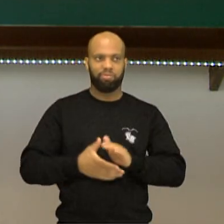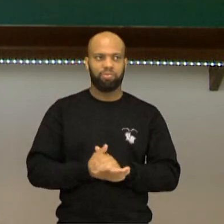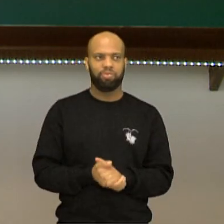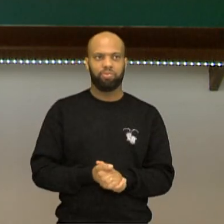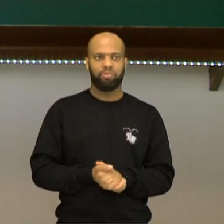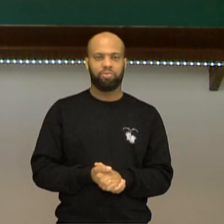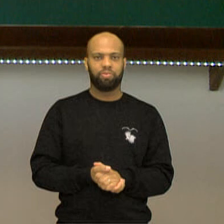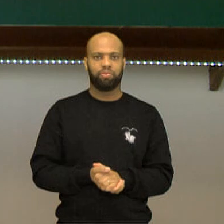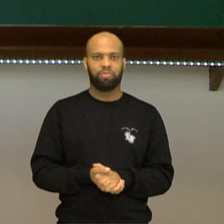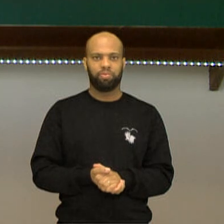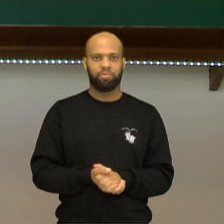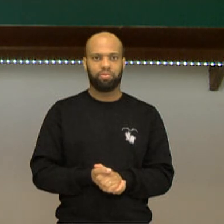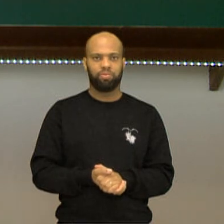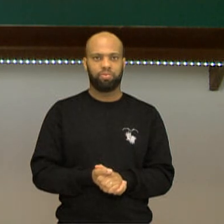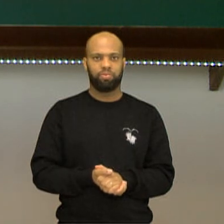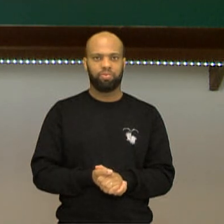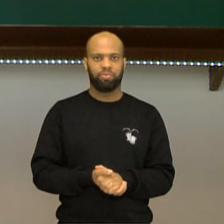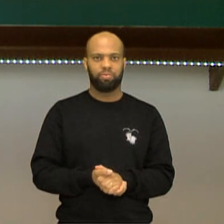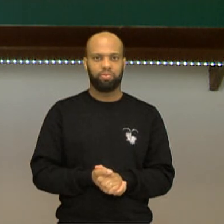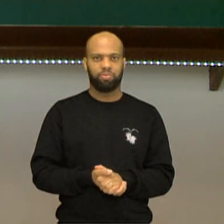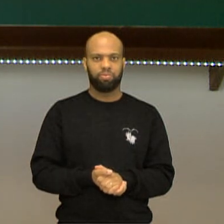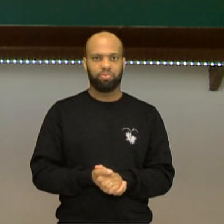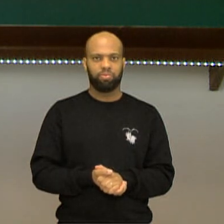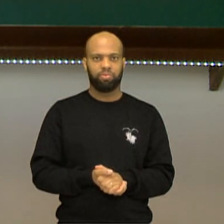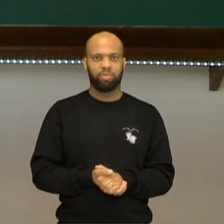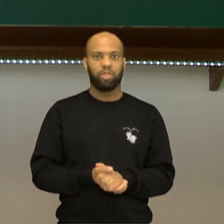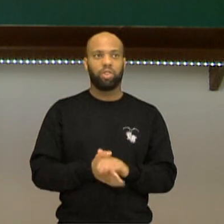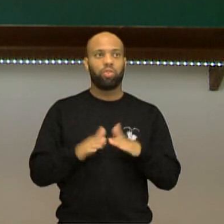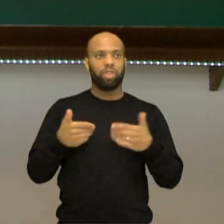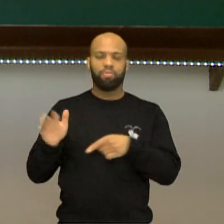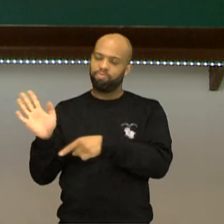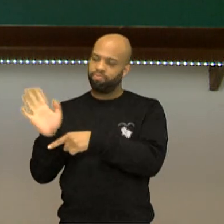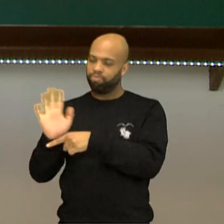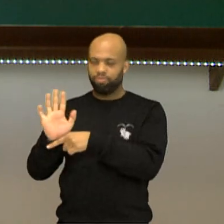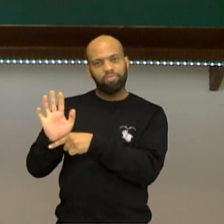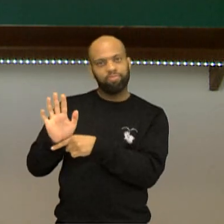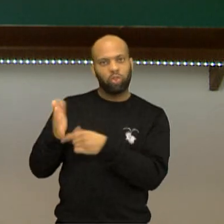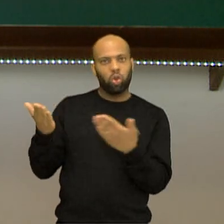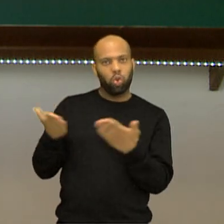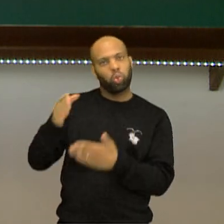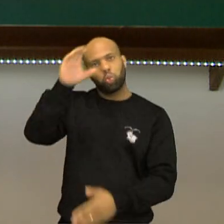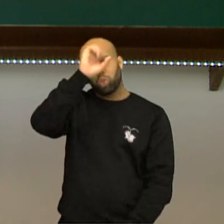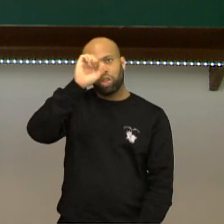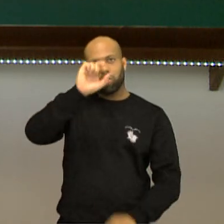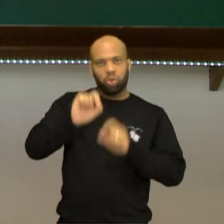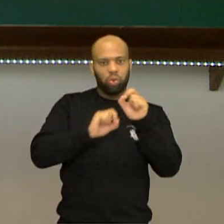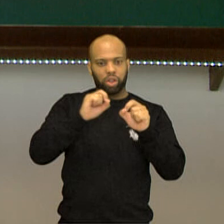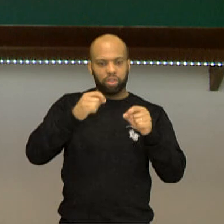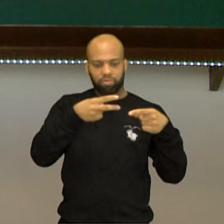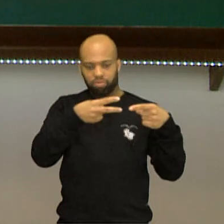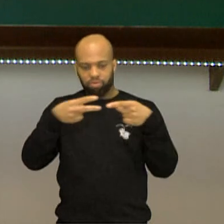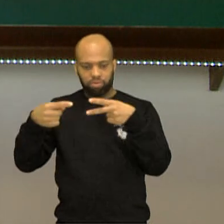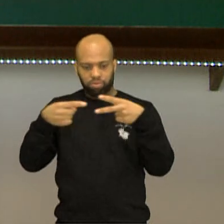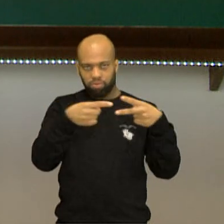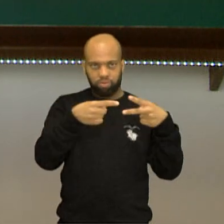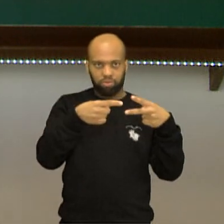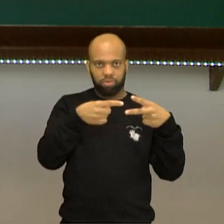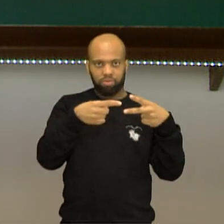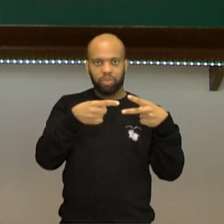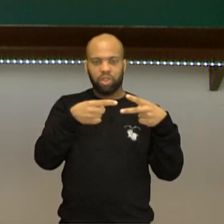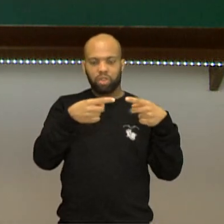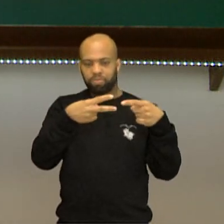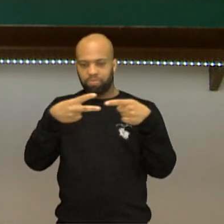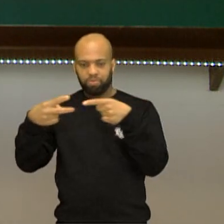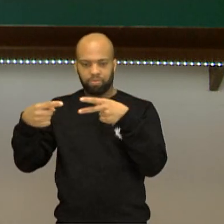lá. Então, nesse vídeo, nós vimos que o vetor velocidade, melhor dizendo,